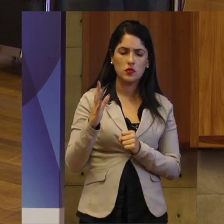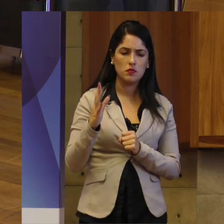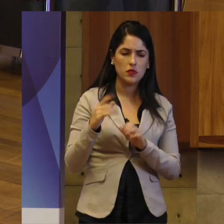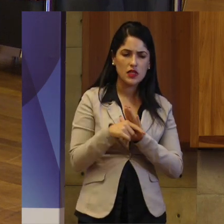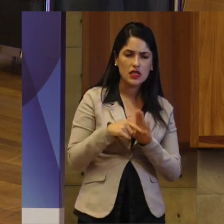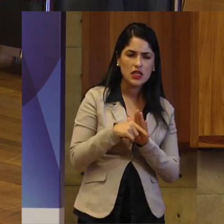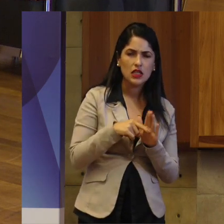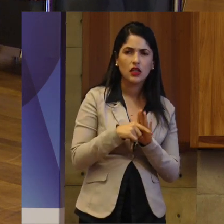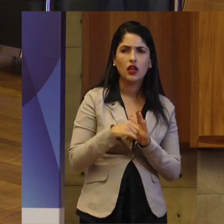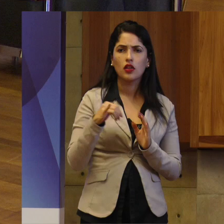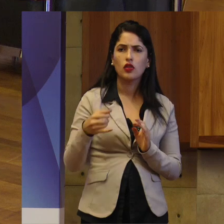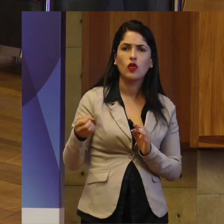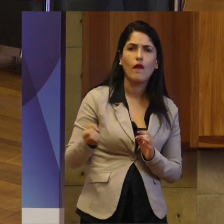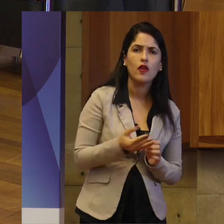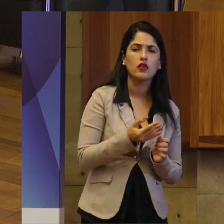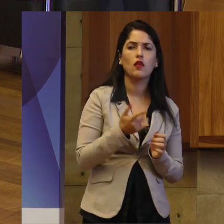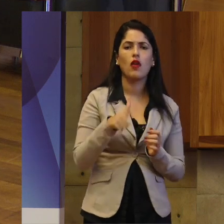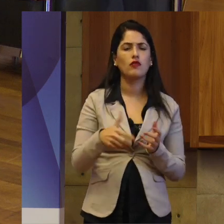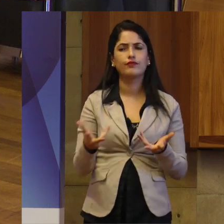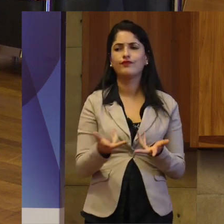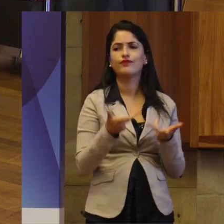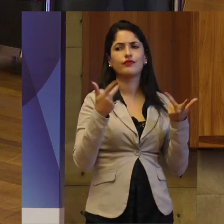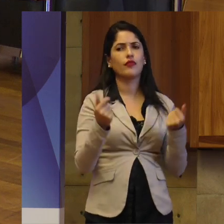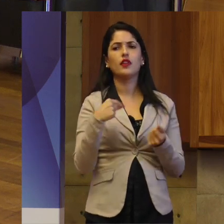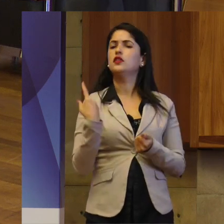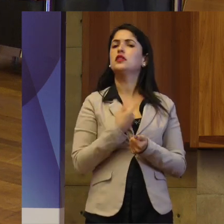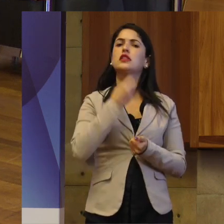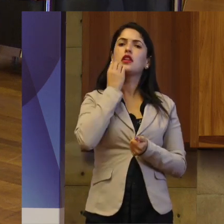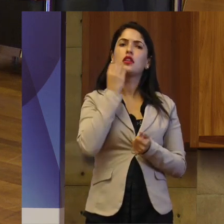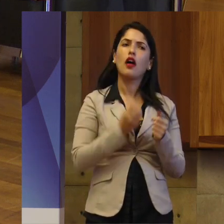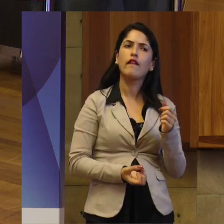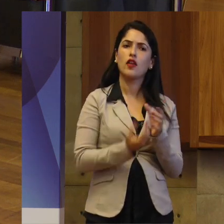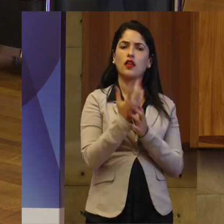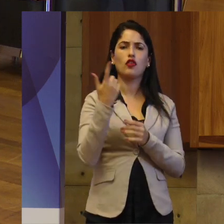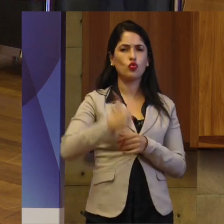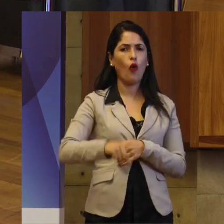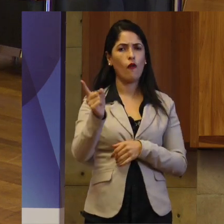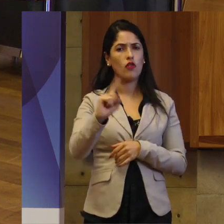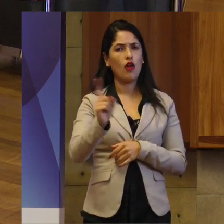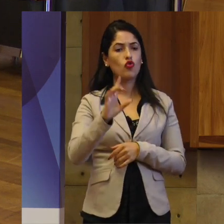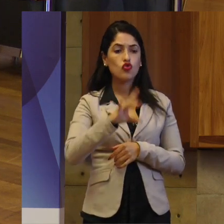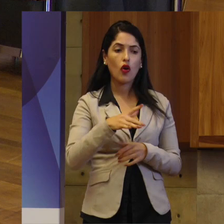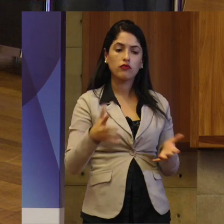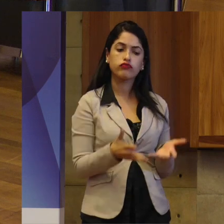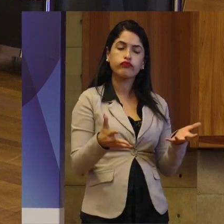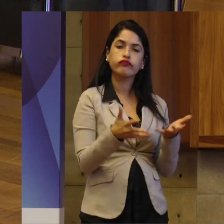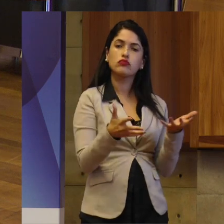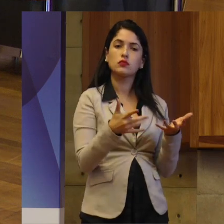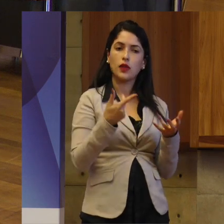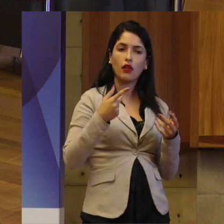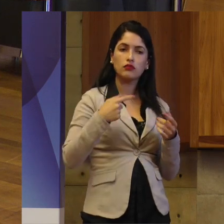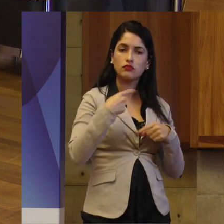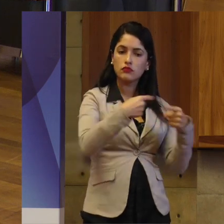uma coisa, inclusive, excelente. A gente não deve tentar reinventar a roda, a gente deve dinamizar as